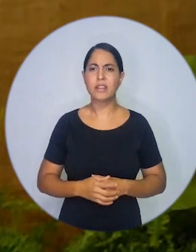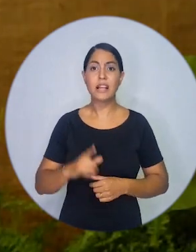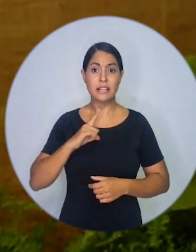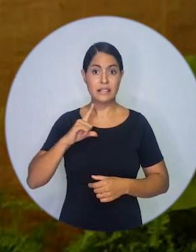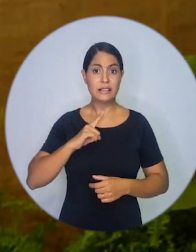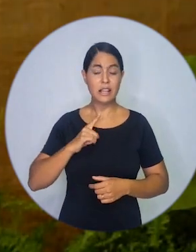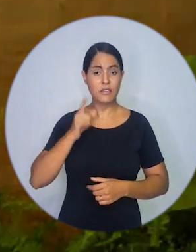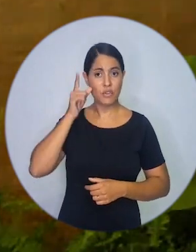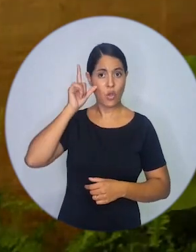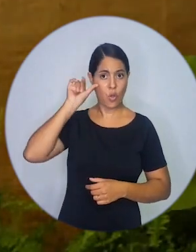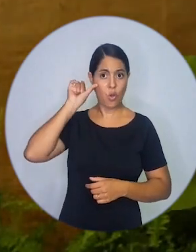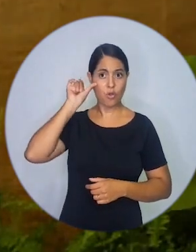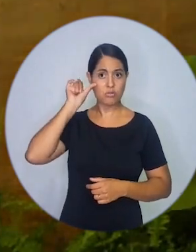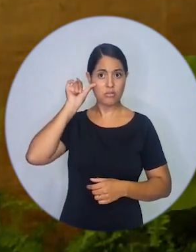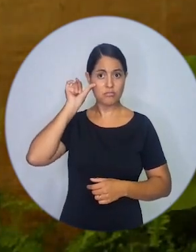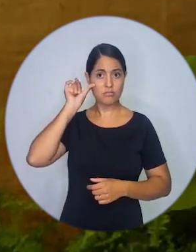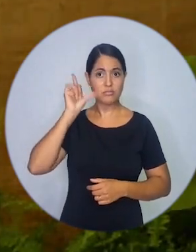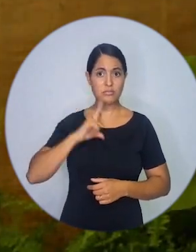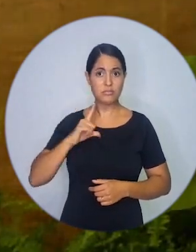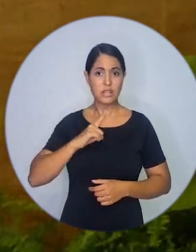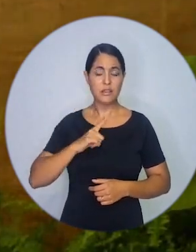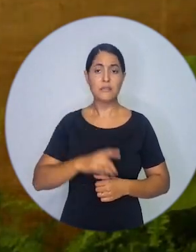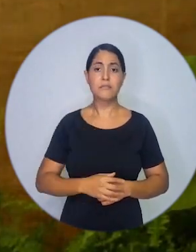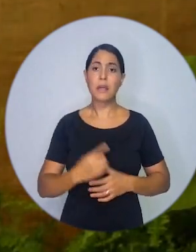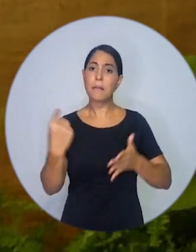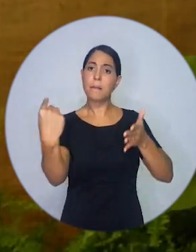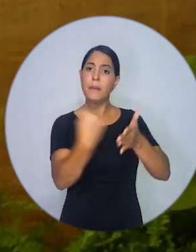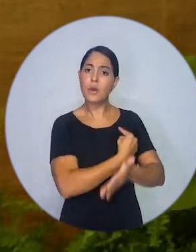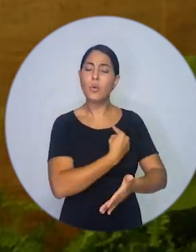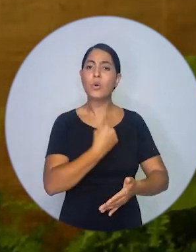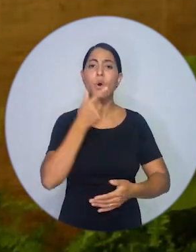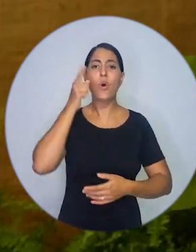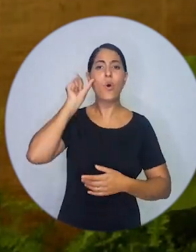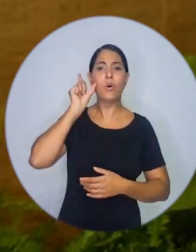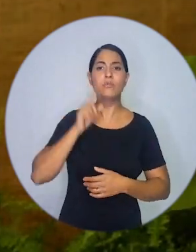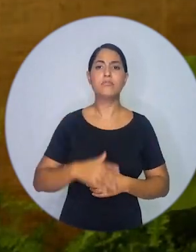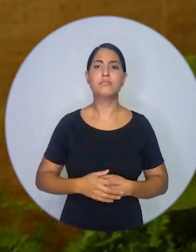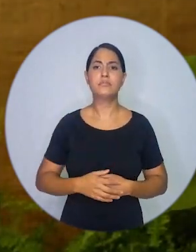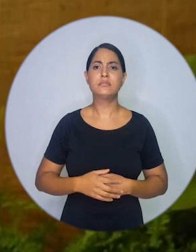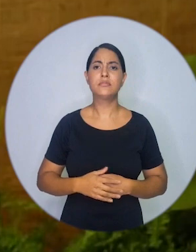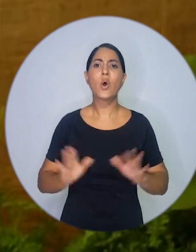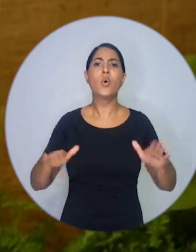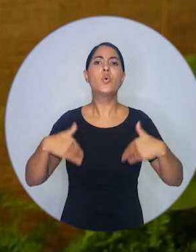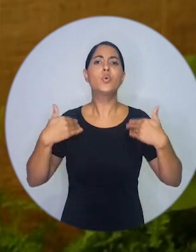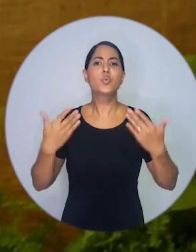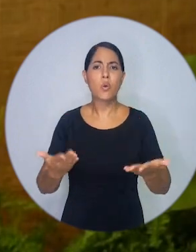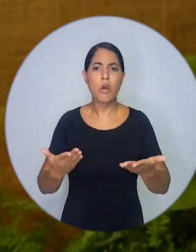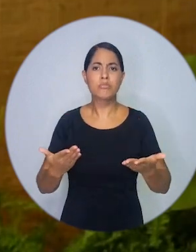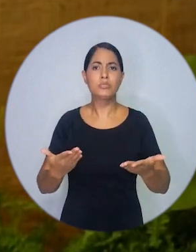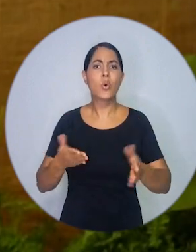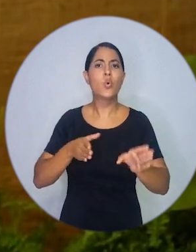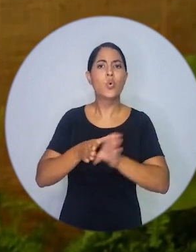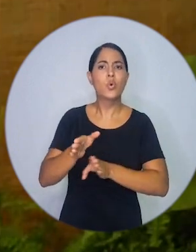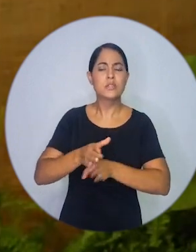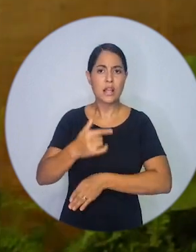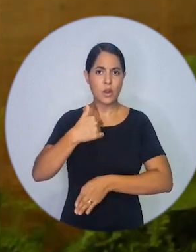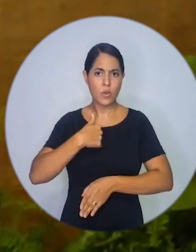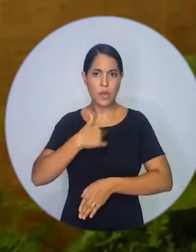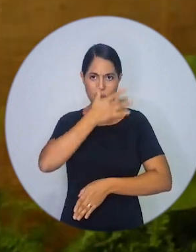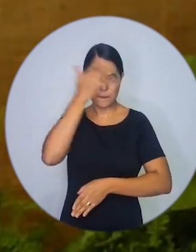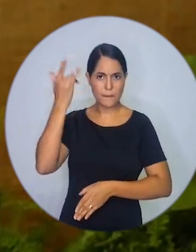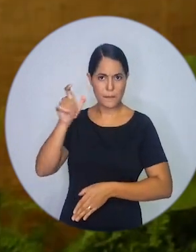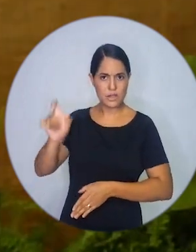de perguntas abertas ontem, qual era o conselho que eu poderia dar para um jovem